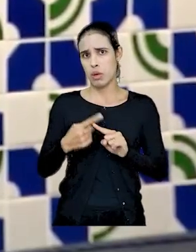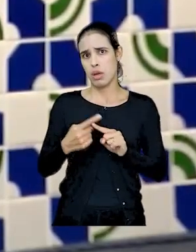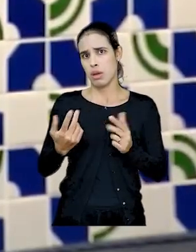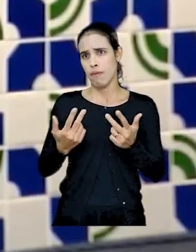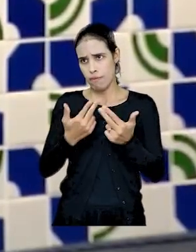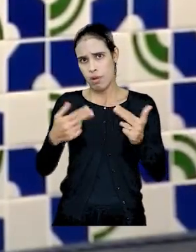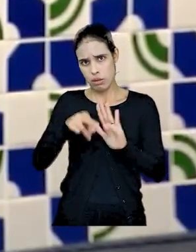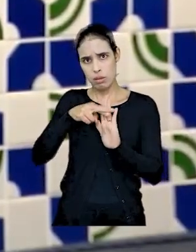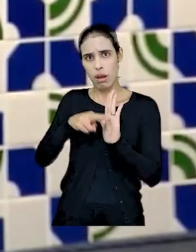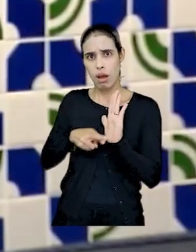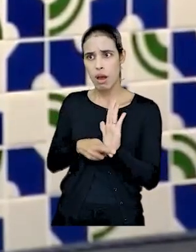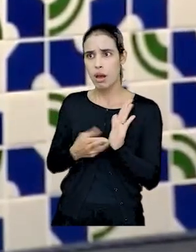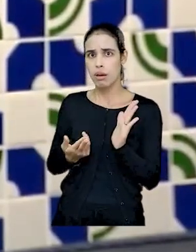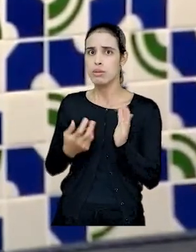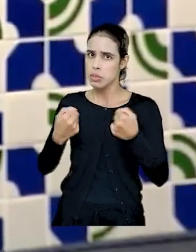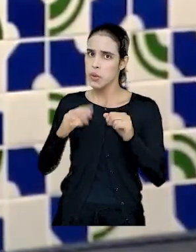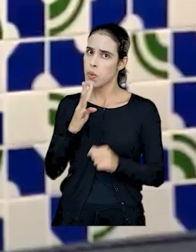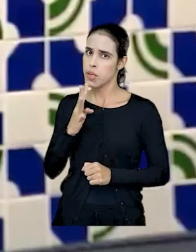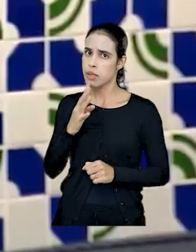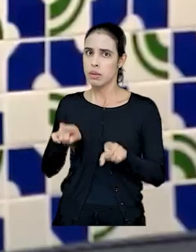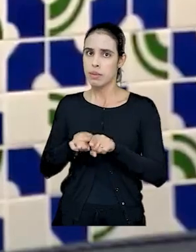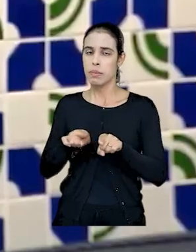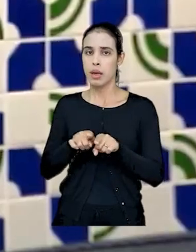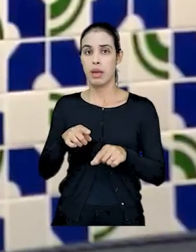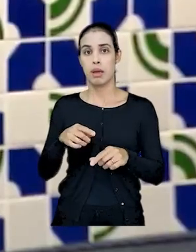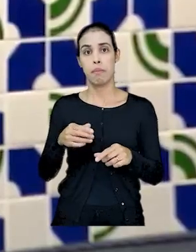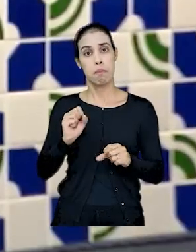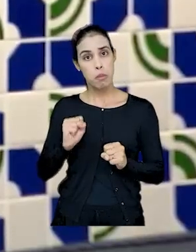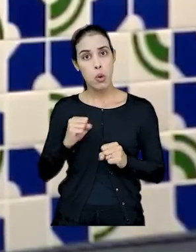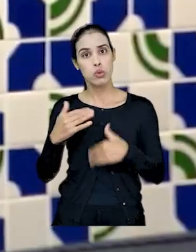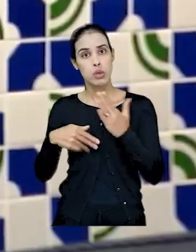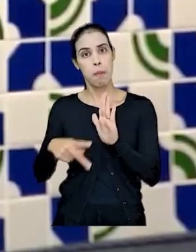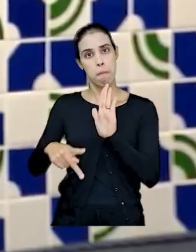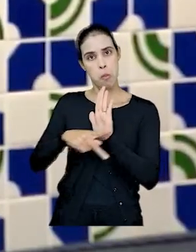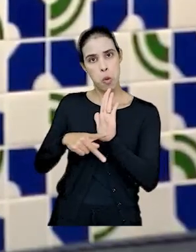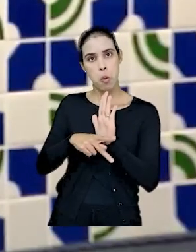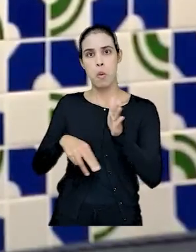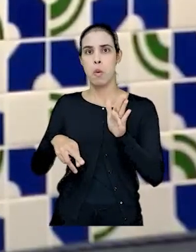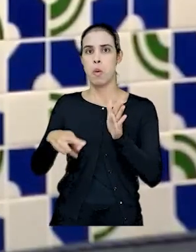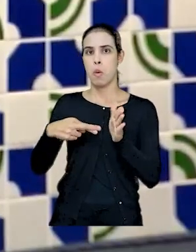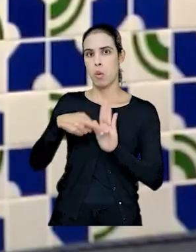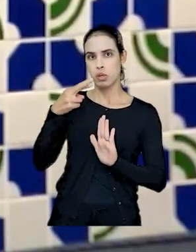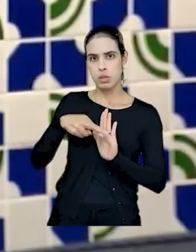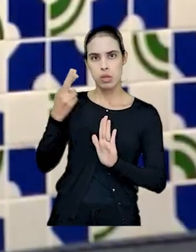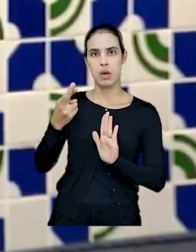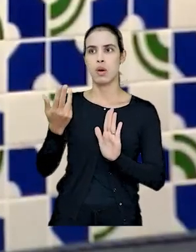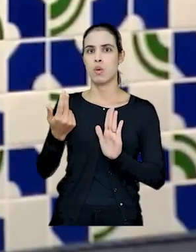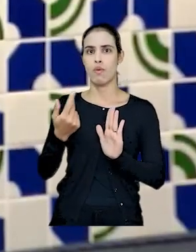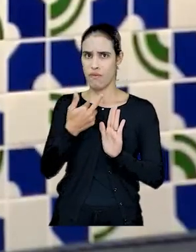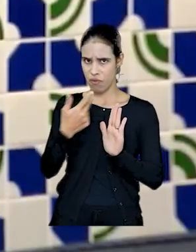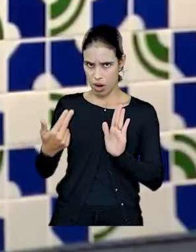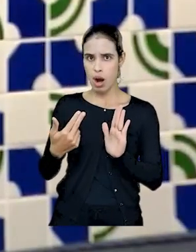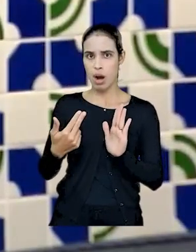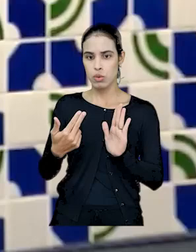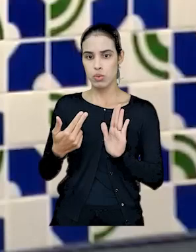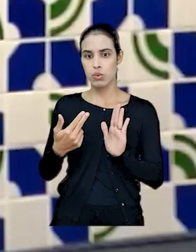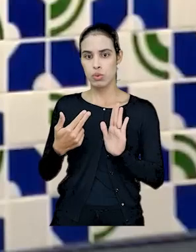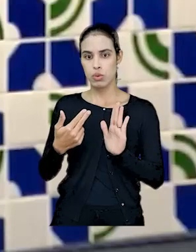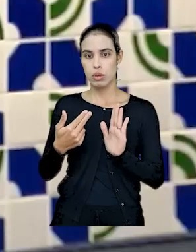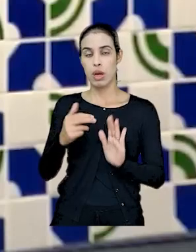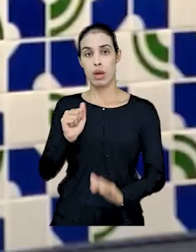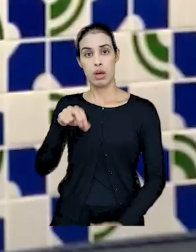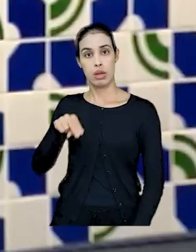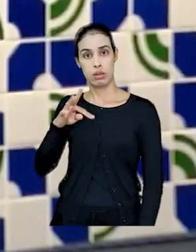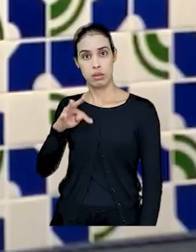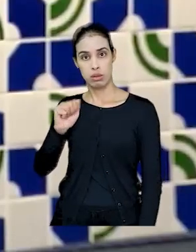procedimentais quanto em termos regulatórios também então a gente deve estar aí alterando as portarias as resoluções da antac porque nós fazemos esse projeto em parceria com a